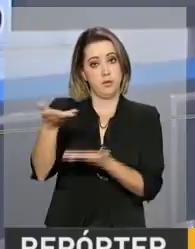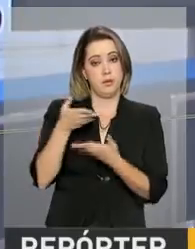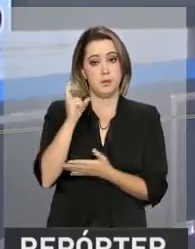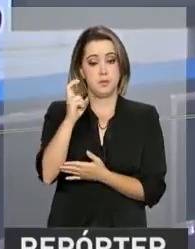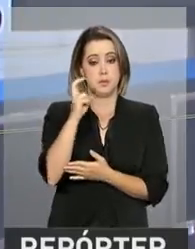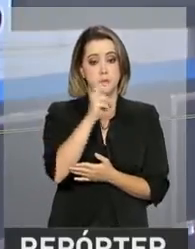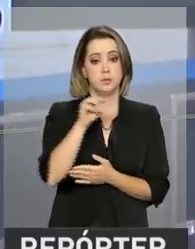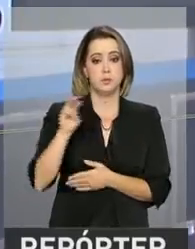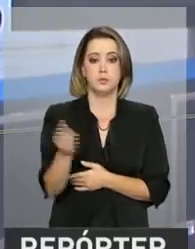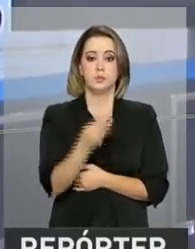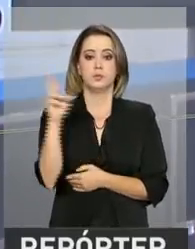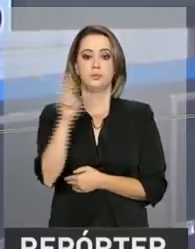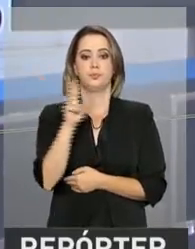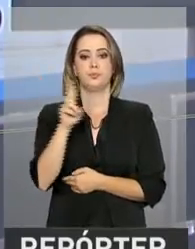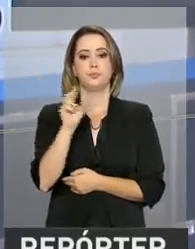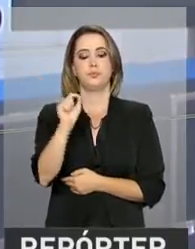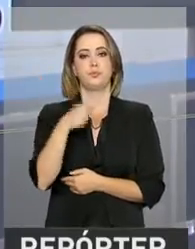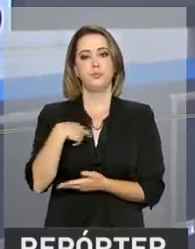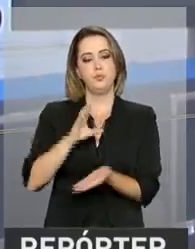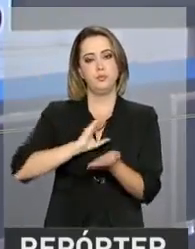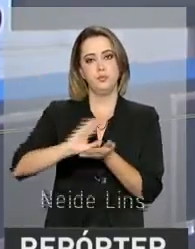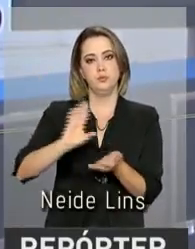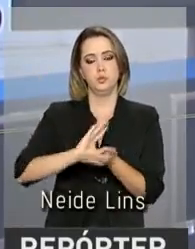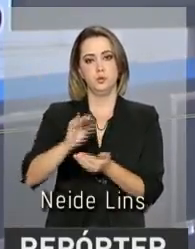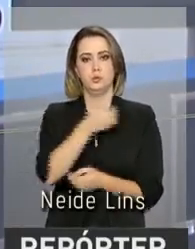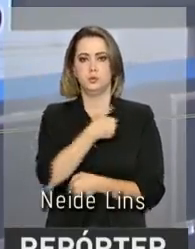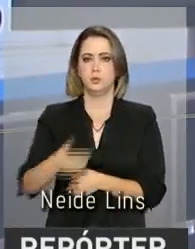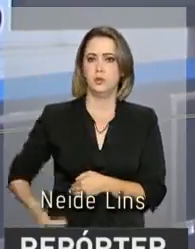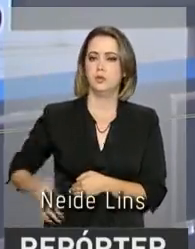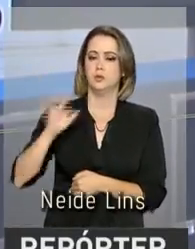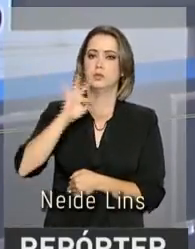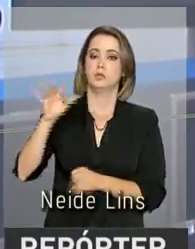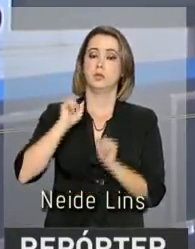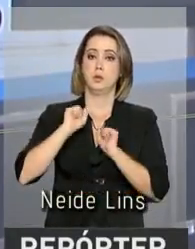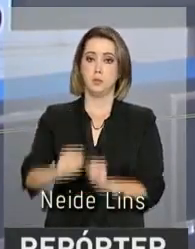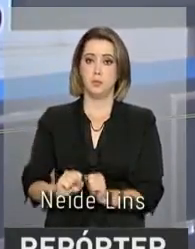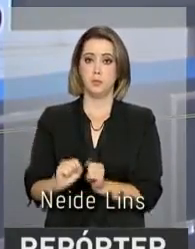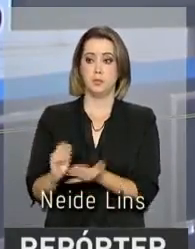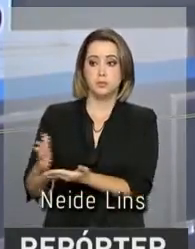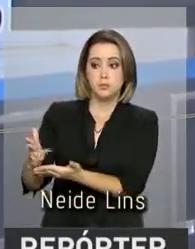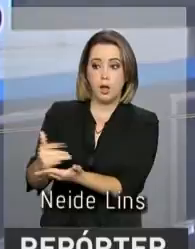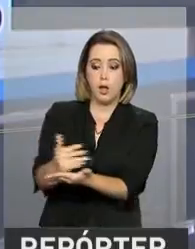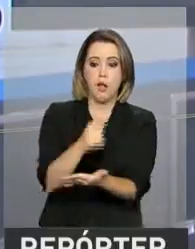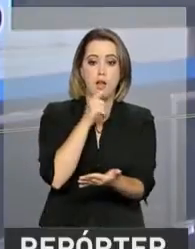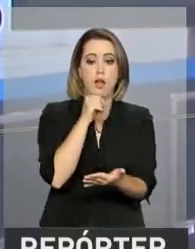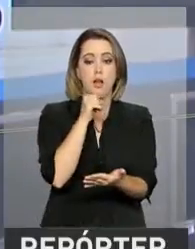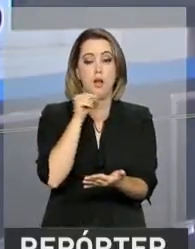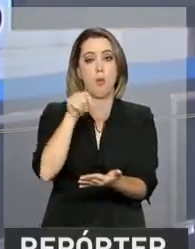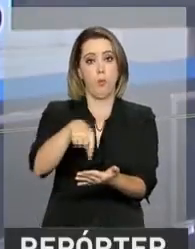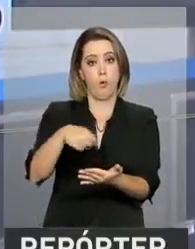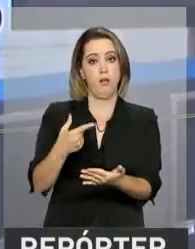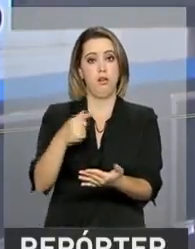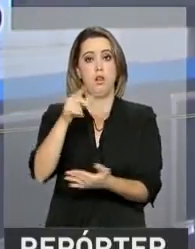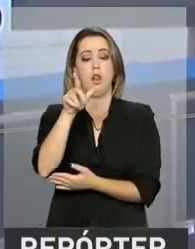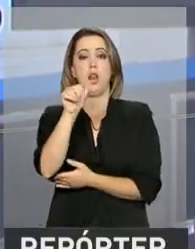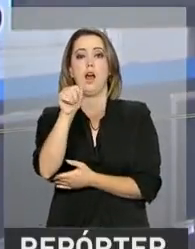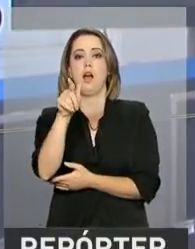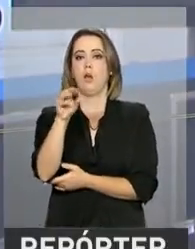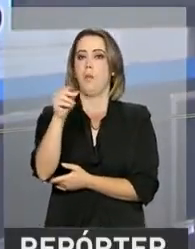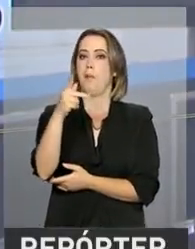repassados pelo governo federal com investimento será possível captar água do lago paranoá para reforçar o abastecimento